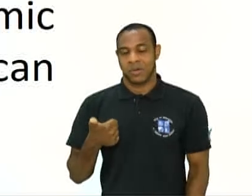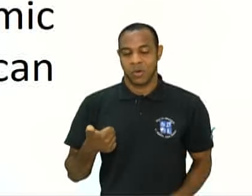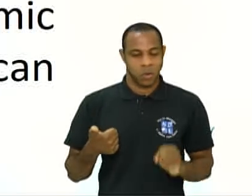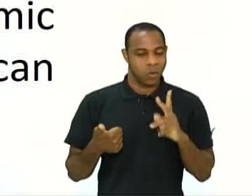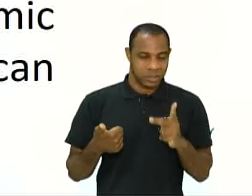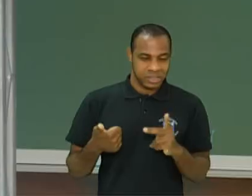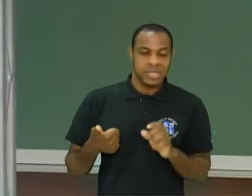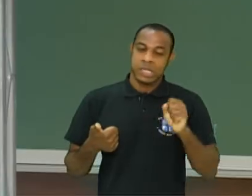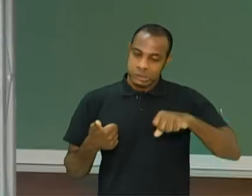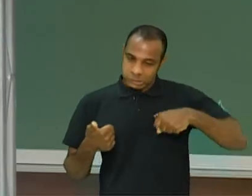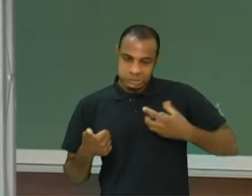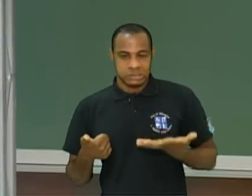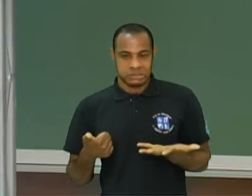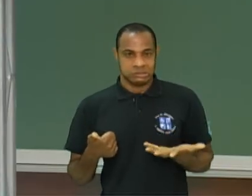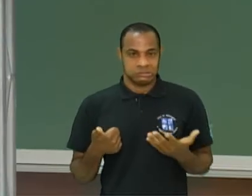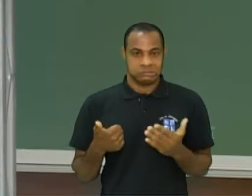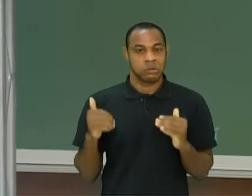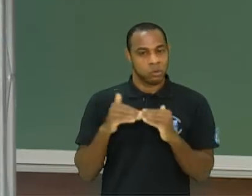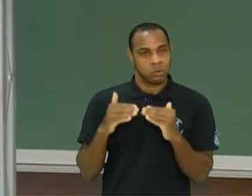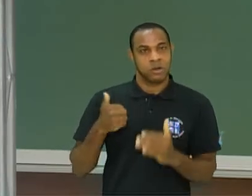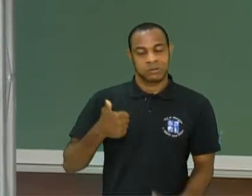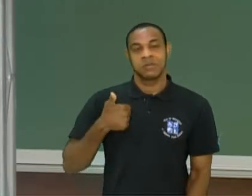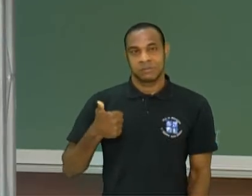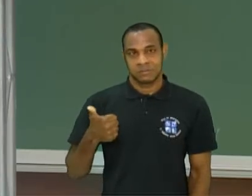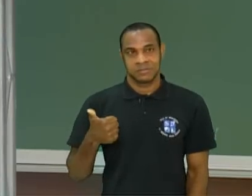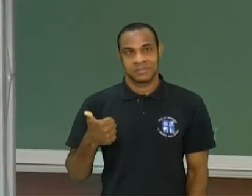estou concordando com alguma coisa, é um